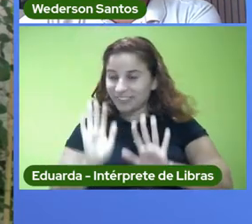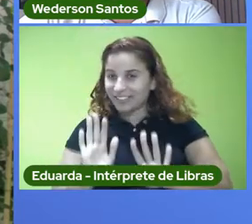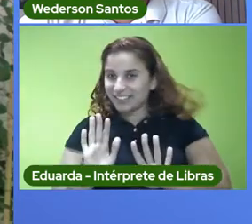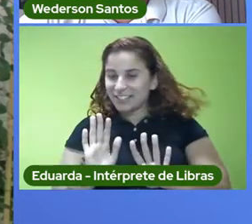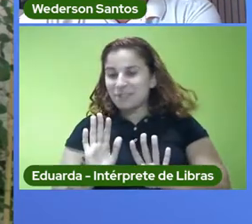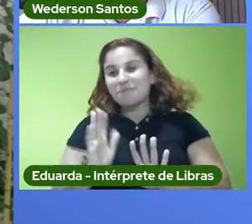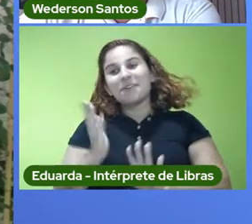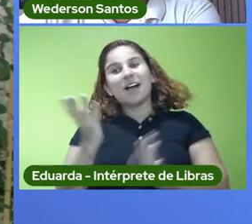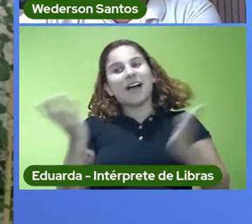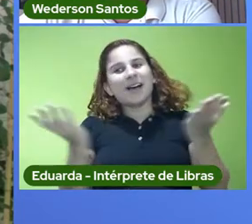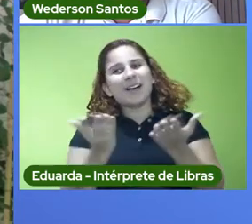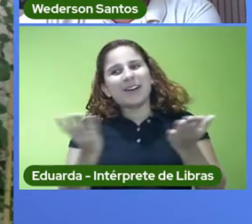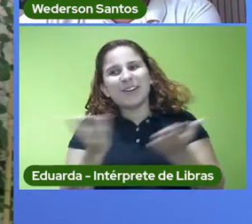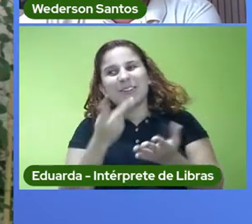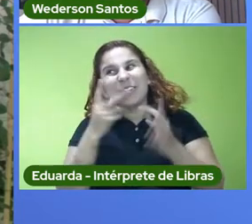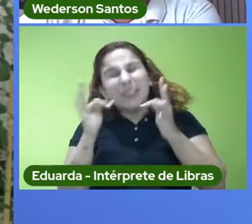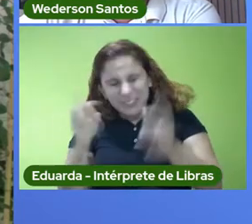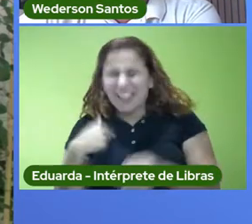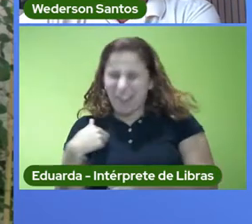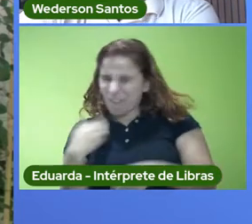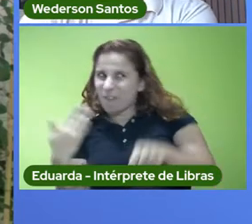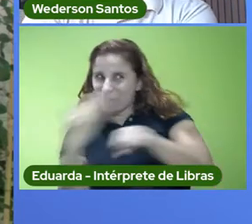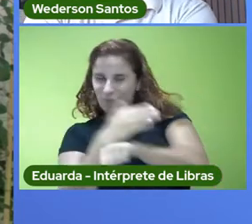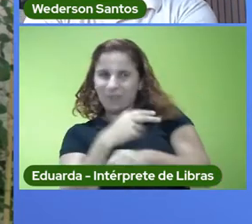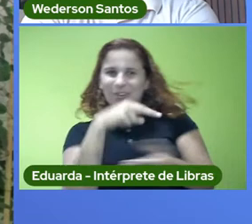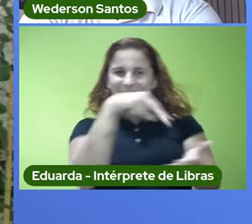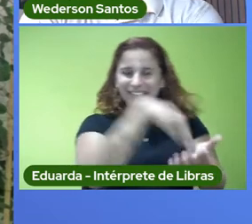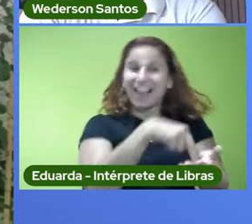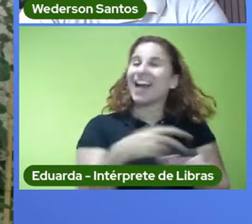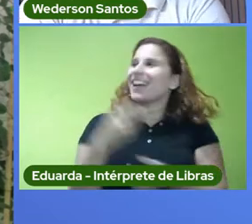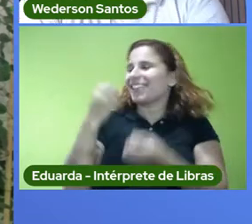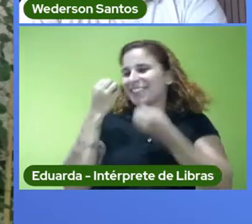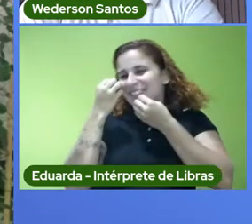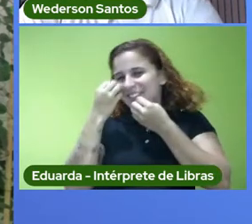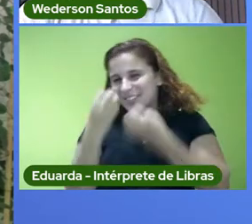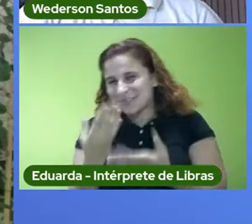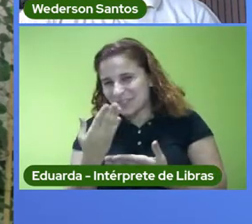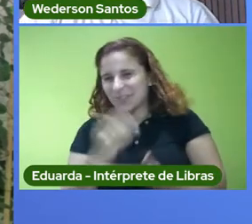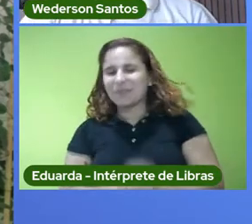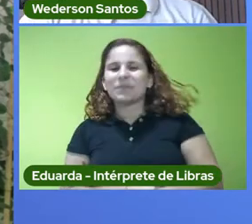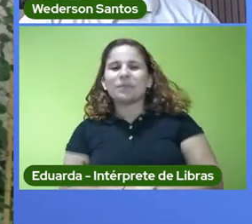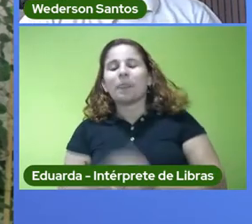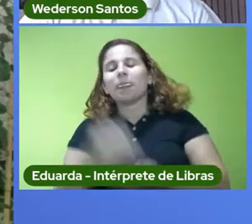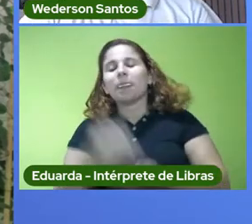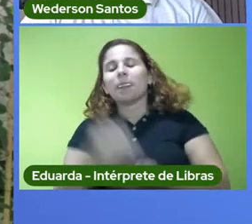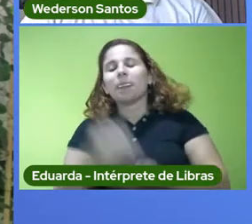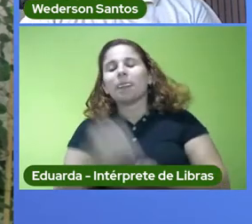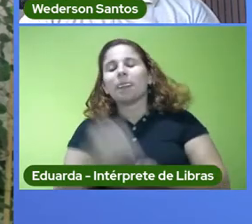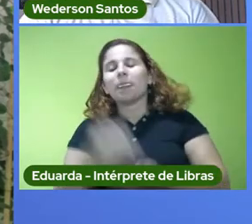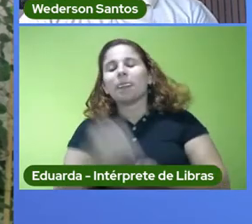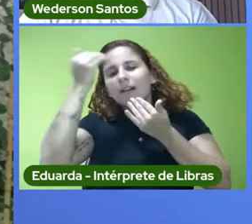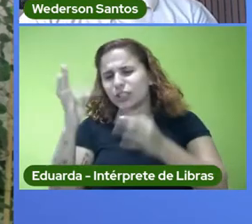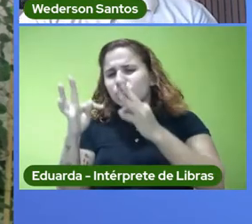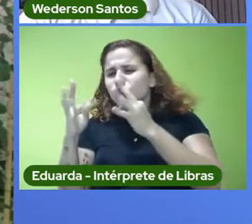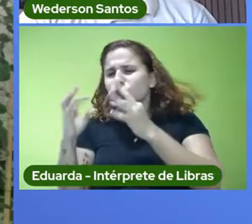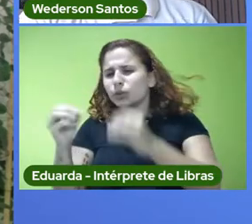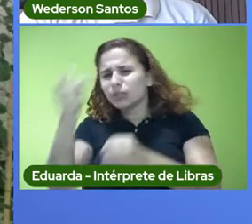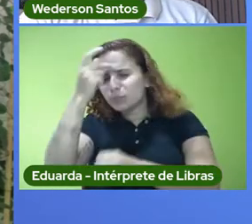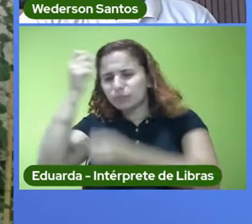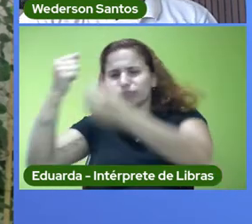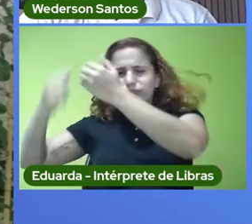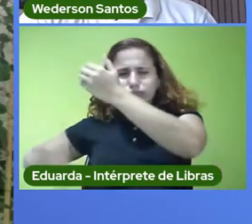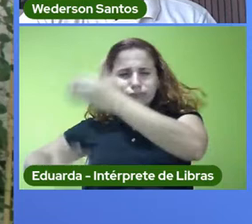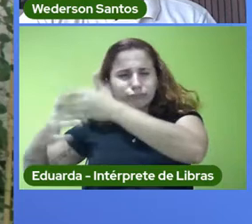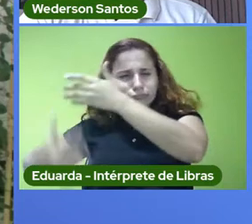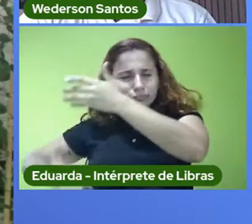já vou mesmo. Então, aí, Nara, tá vendo? Então, agradecer a todos os comentários carinhosos, né, que tiveram aqui